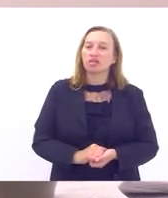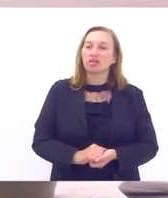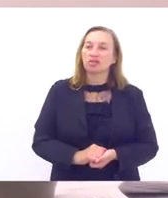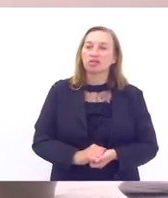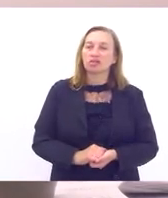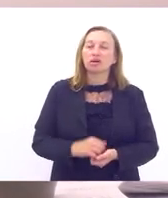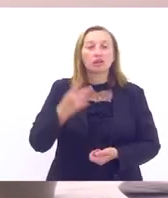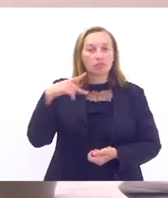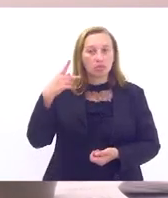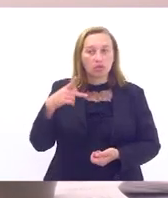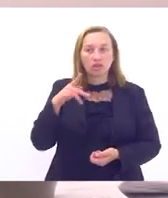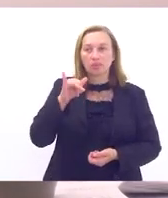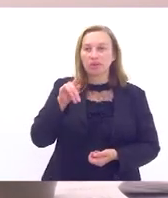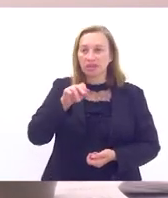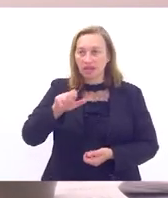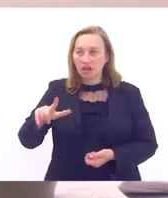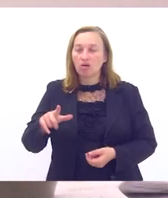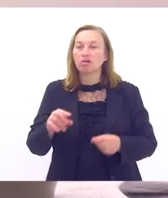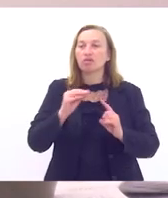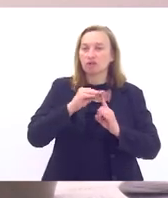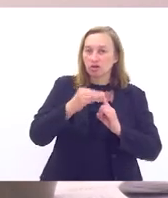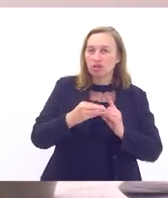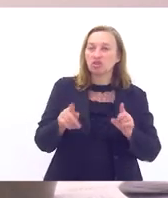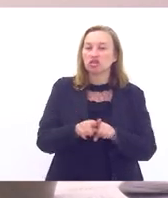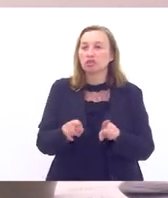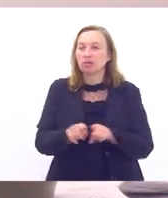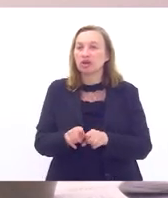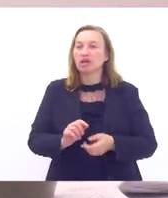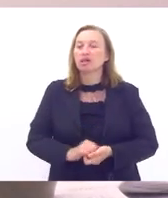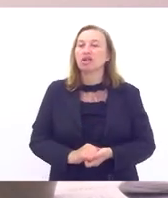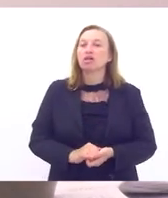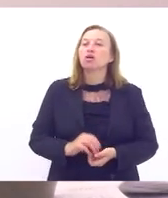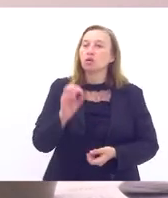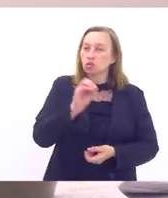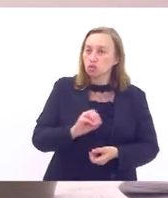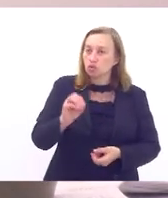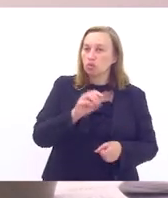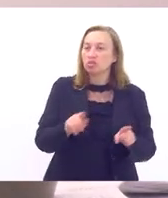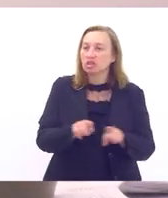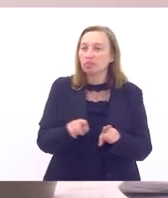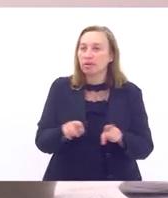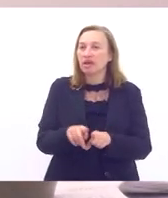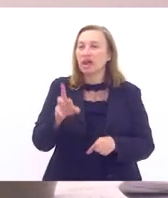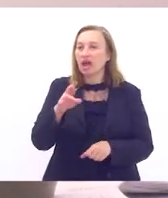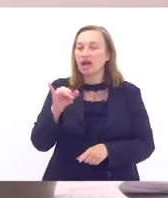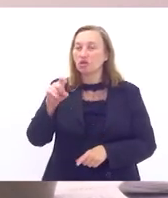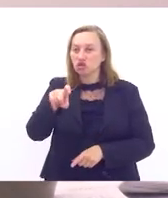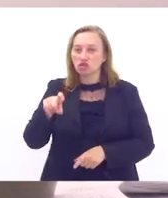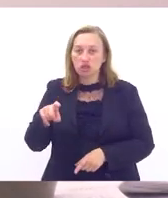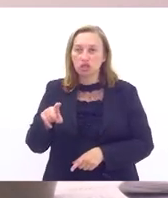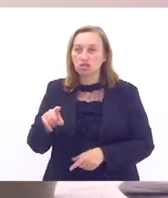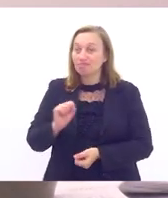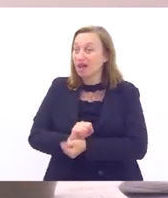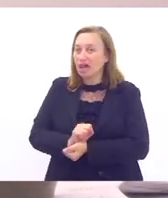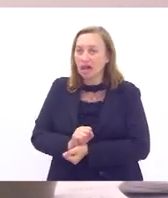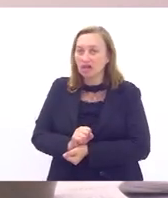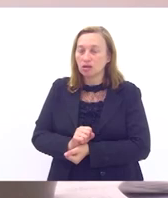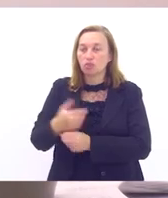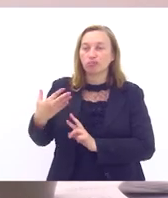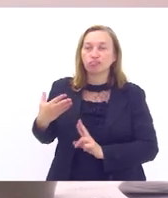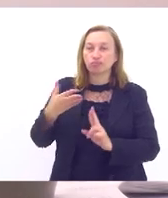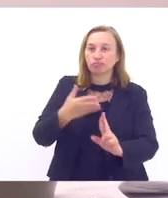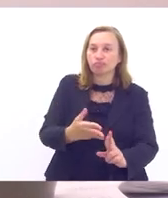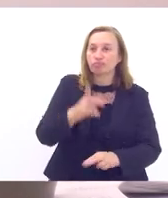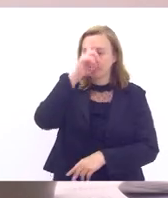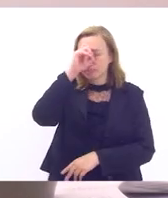da PNASP. A Fiocruz estava lá. E, nessa ocasião, em outubro também, o raio-x ainda não funcionava. Então, o Hospital de Referência do Estado do Rio de